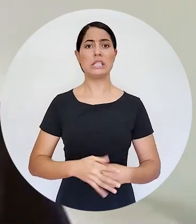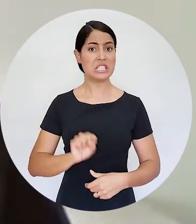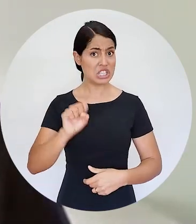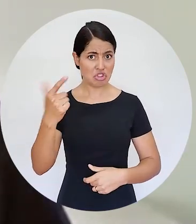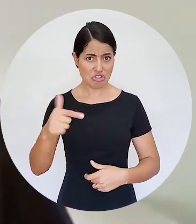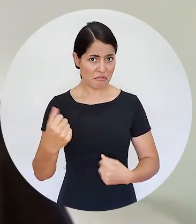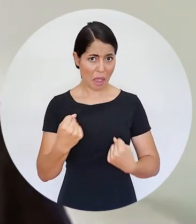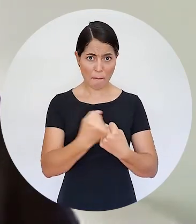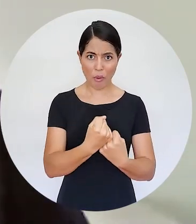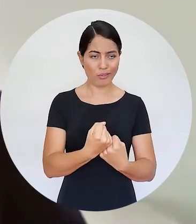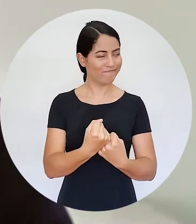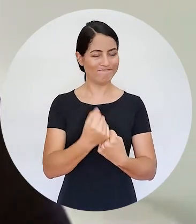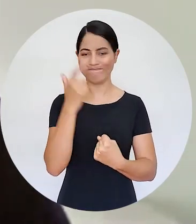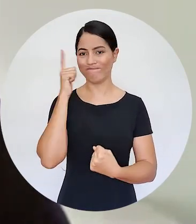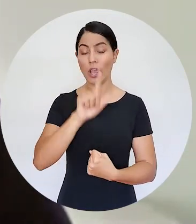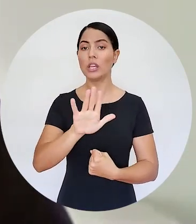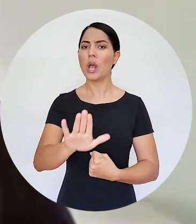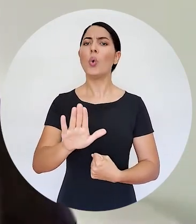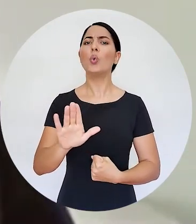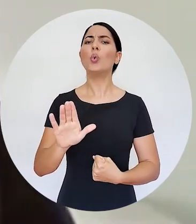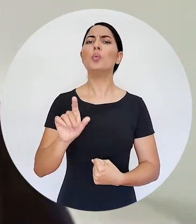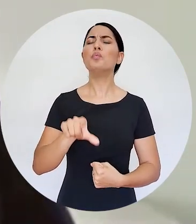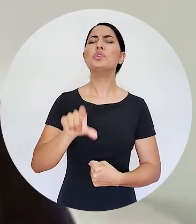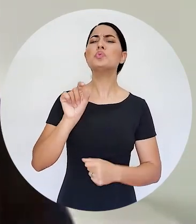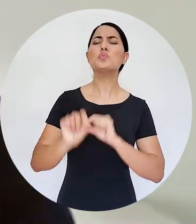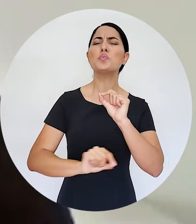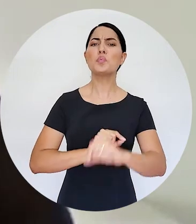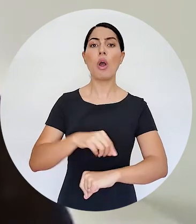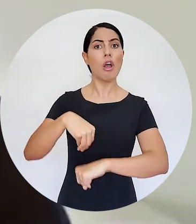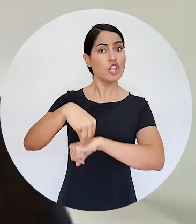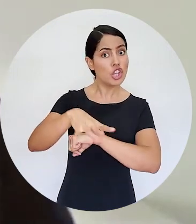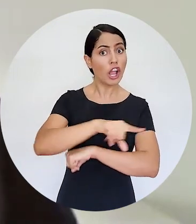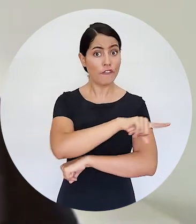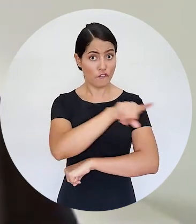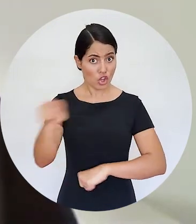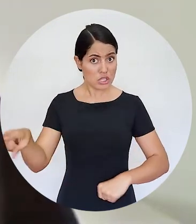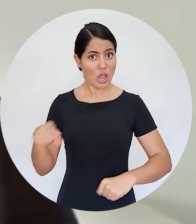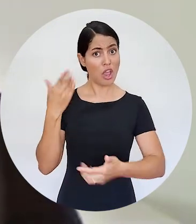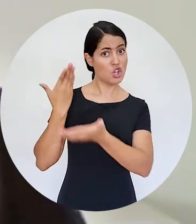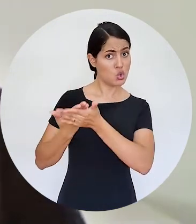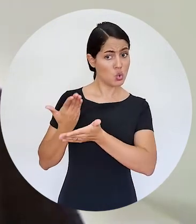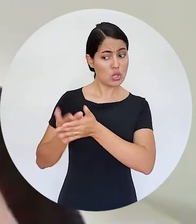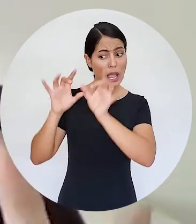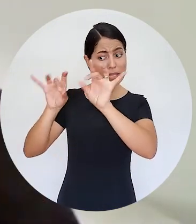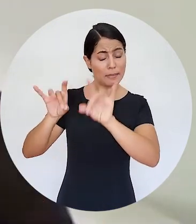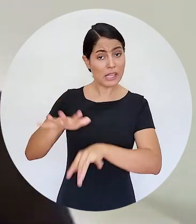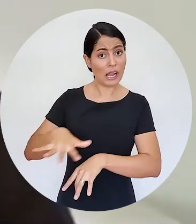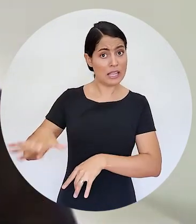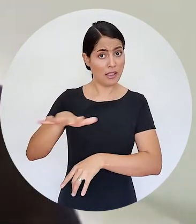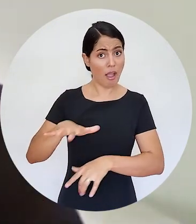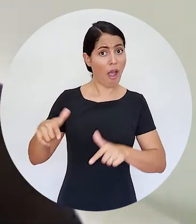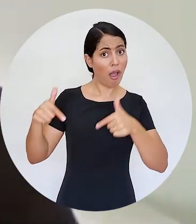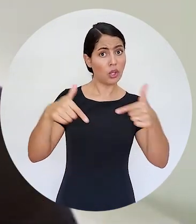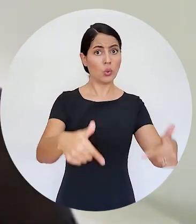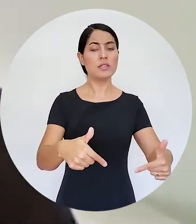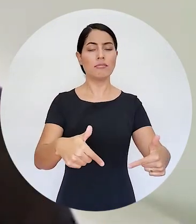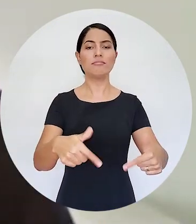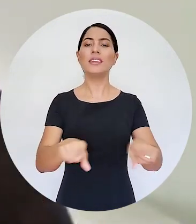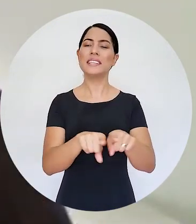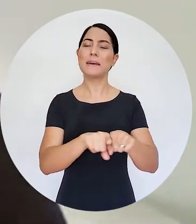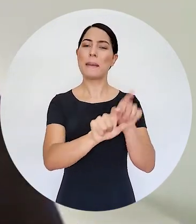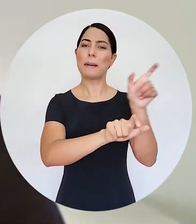consegue ganhar do mesmo moto então eu recomendo seis especialistas se dedicar ao máximo sua área de atuação E além disso